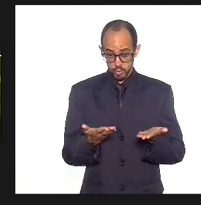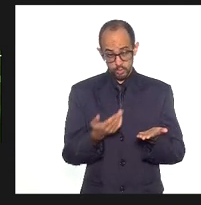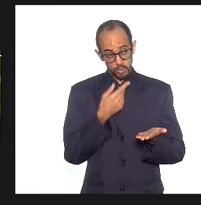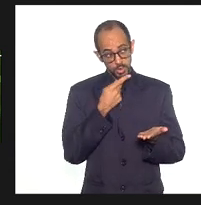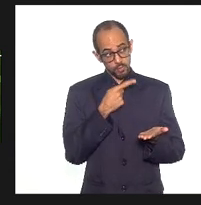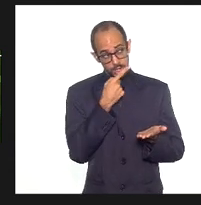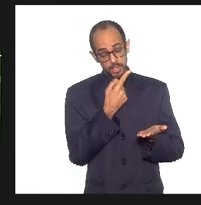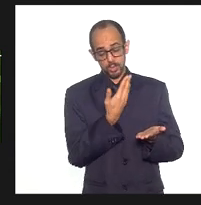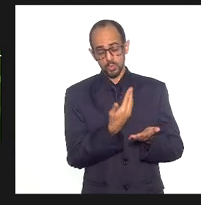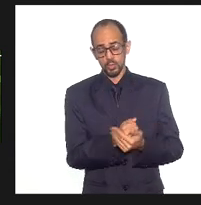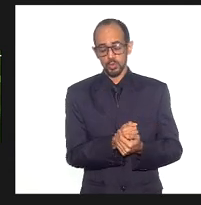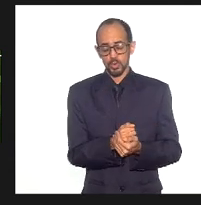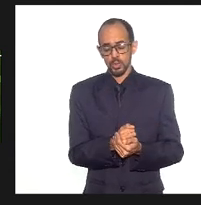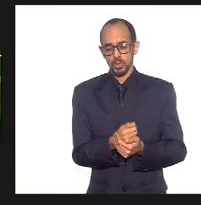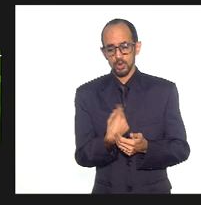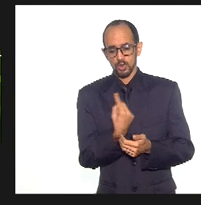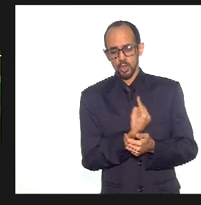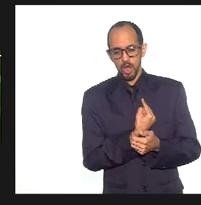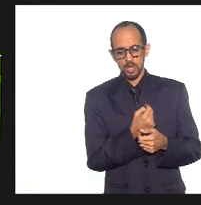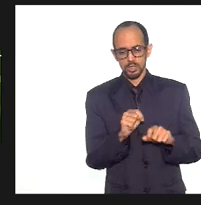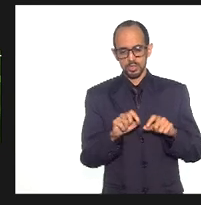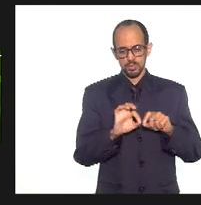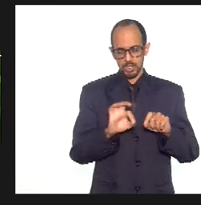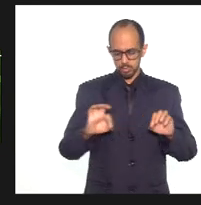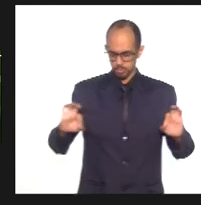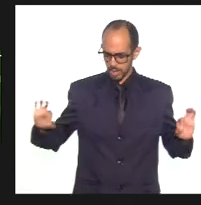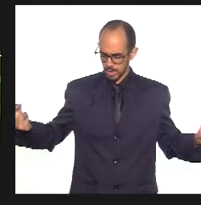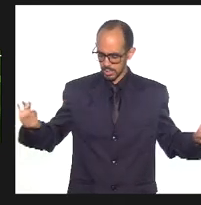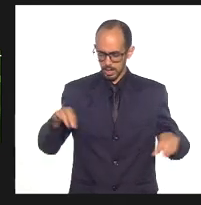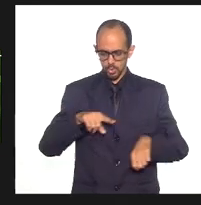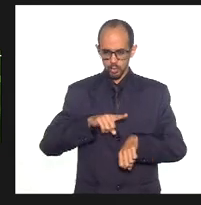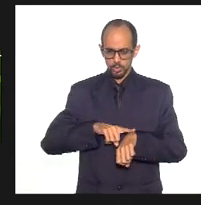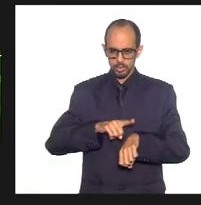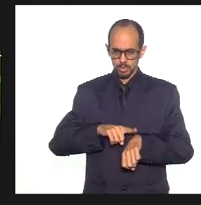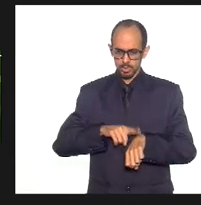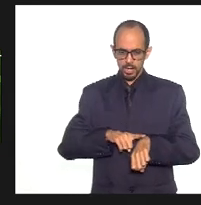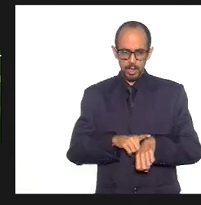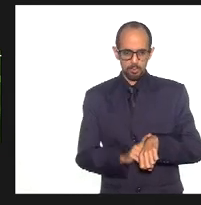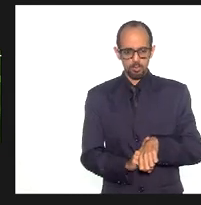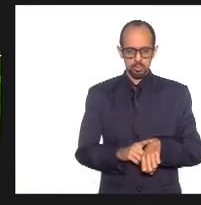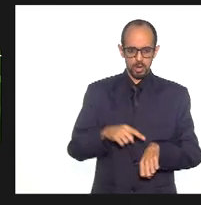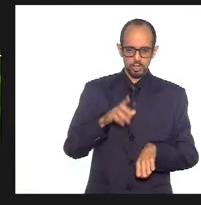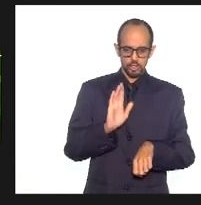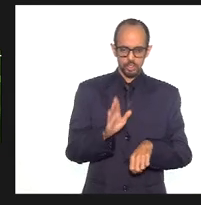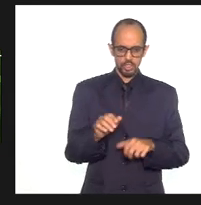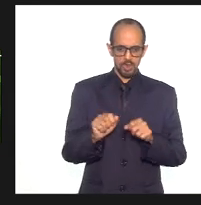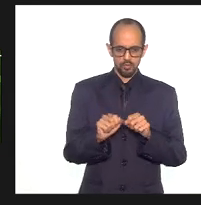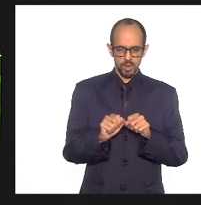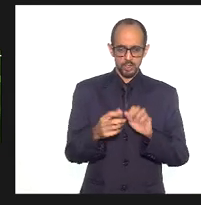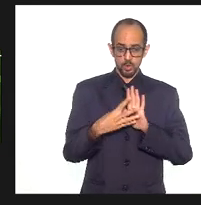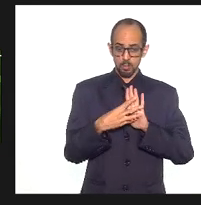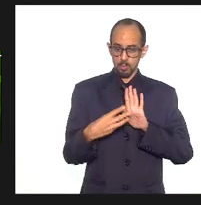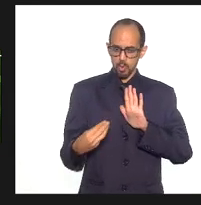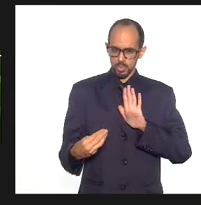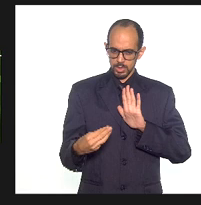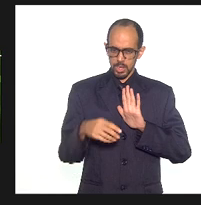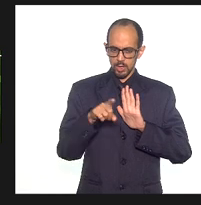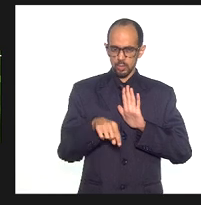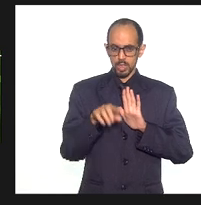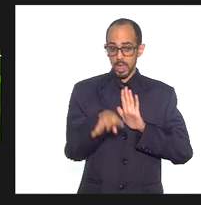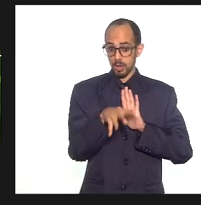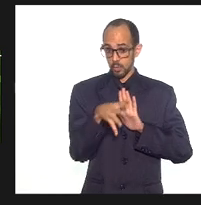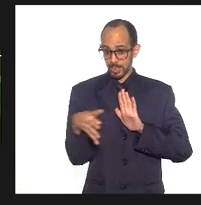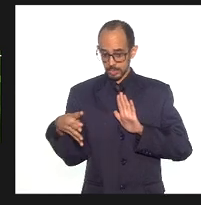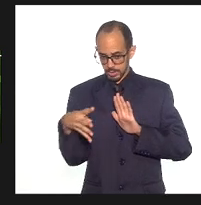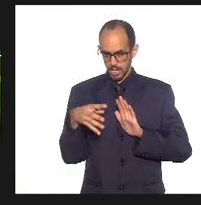apresentou um cronograma, né? Já apresentamos esse protótipo, como eu disse, o protótipo ele é em linguagem Excel,